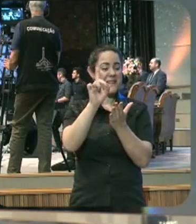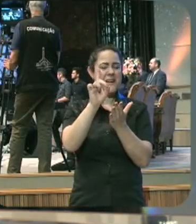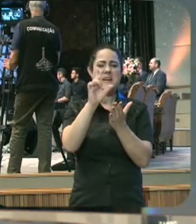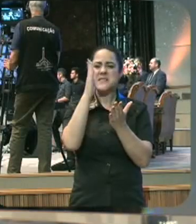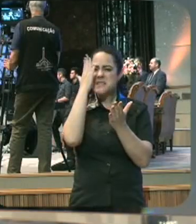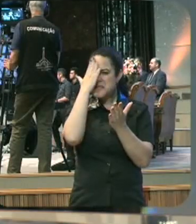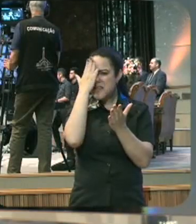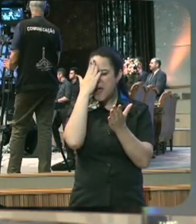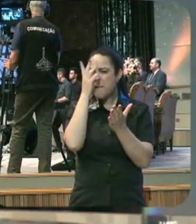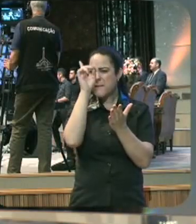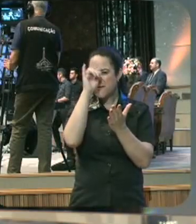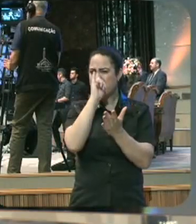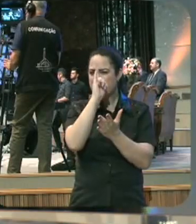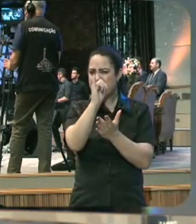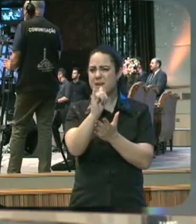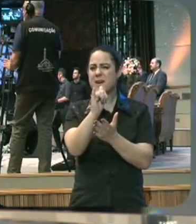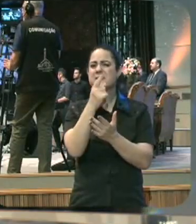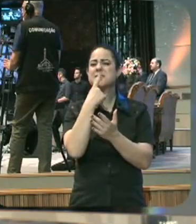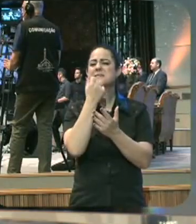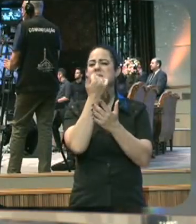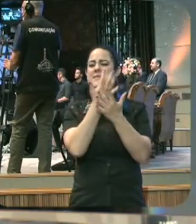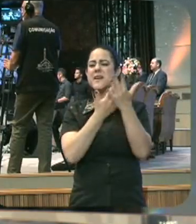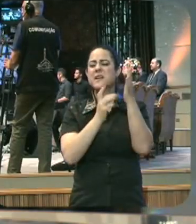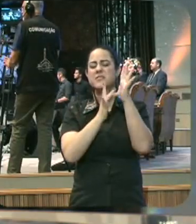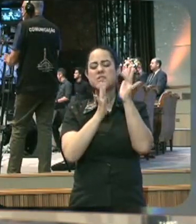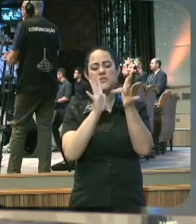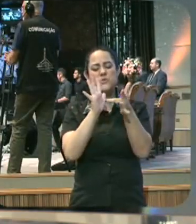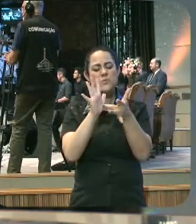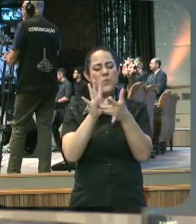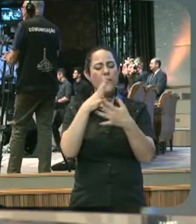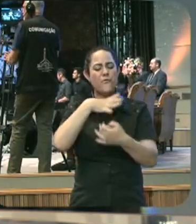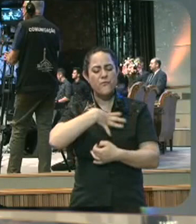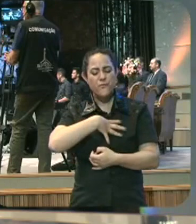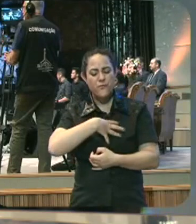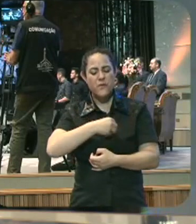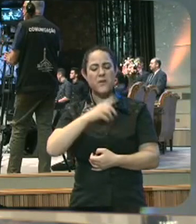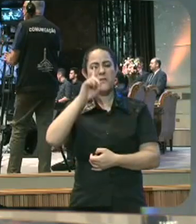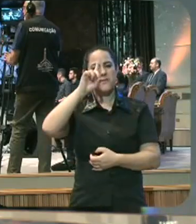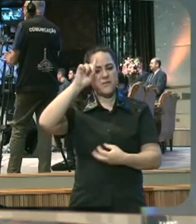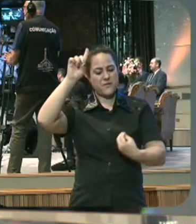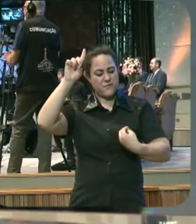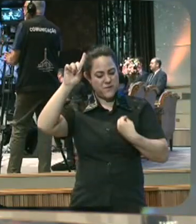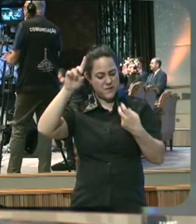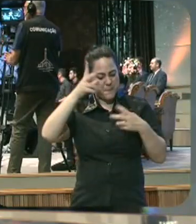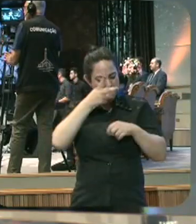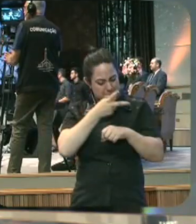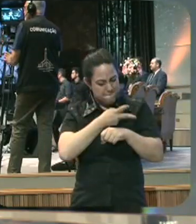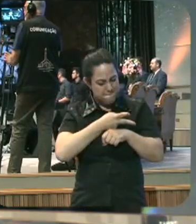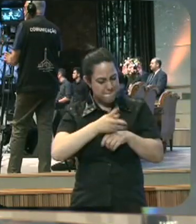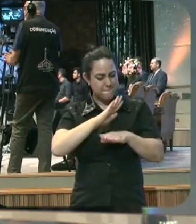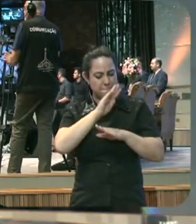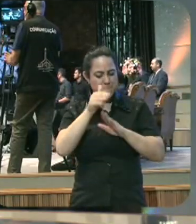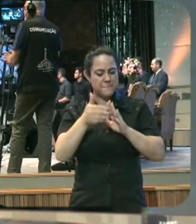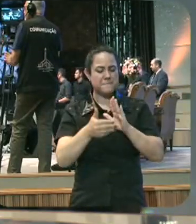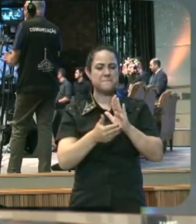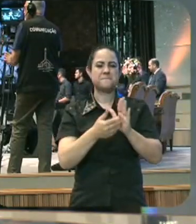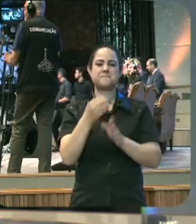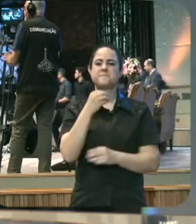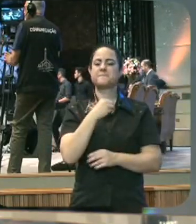Sabe o que Ele está falando? O sangue de Jesus, o Filho do Deus vivo, te purifica de todo o